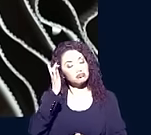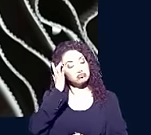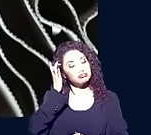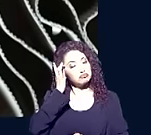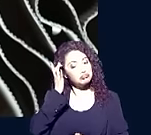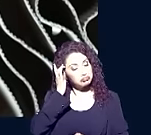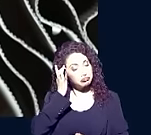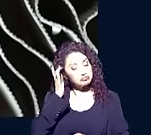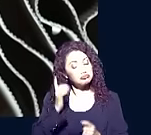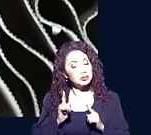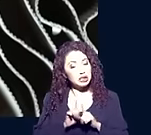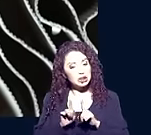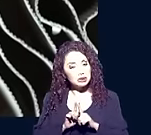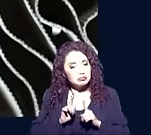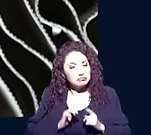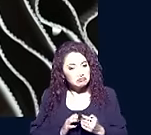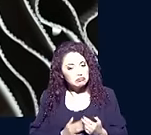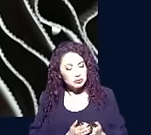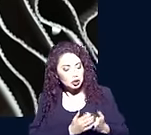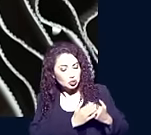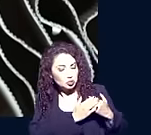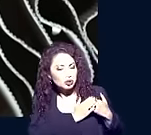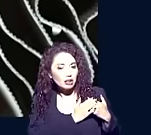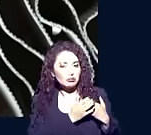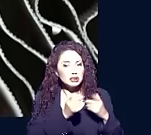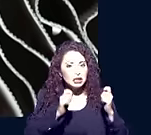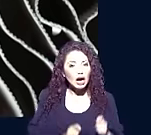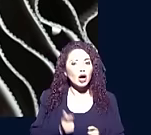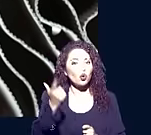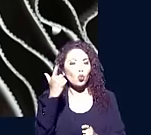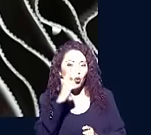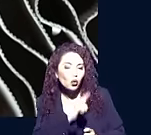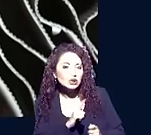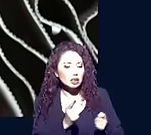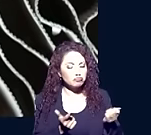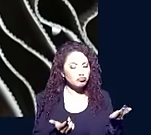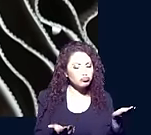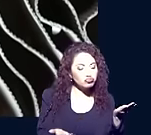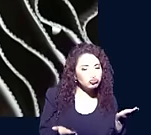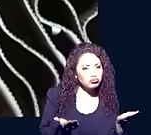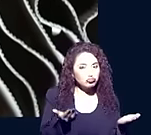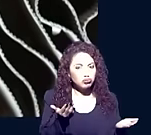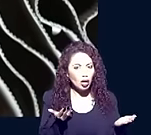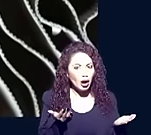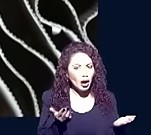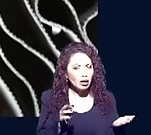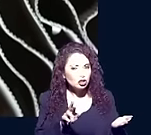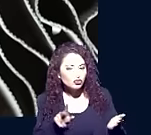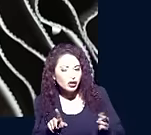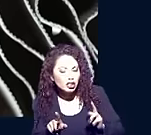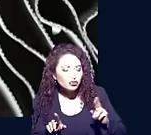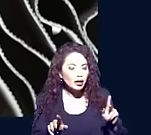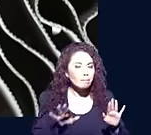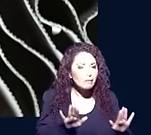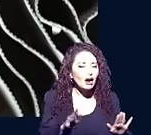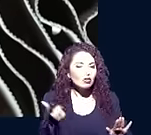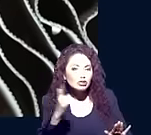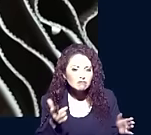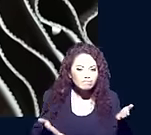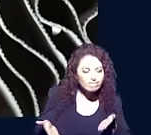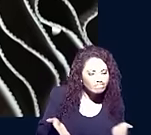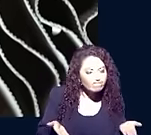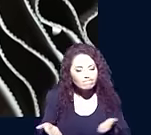responsável com com relação ao equilíbrio médio de todas as dualidades de pensamentos então